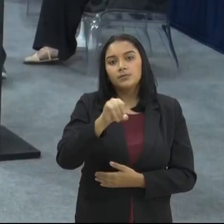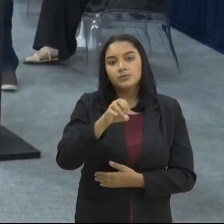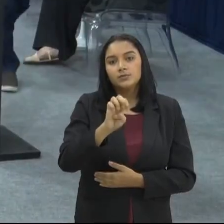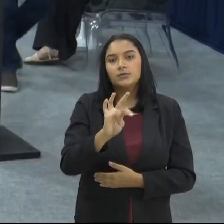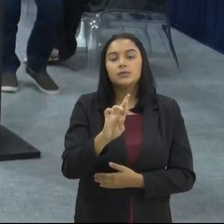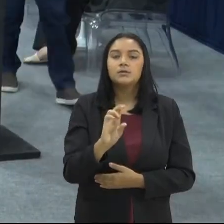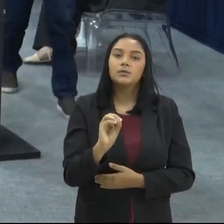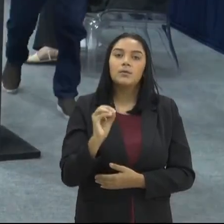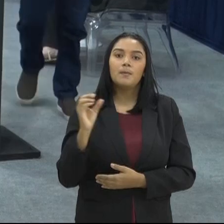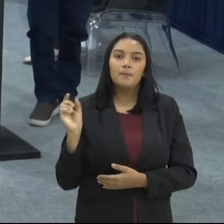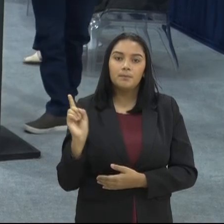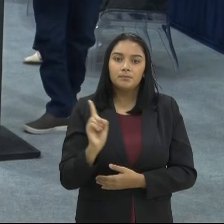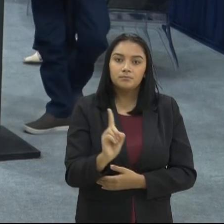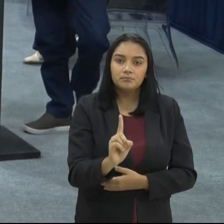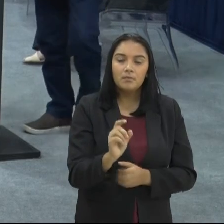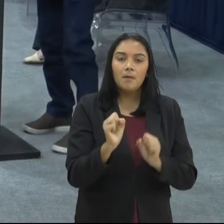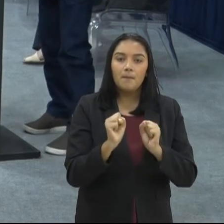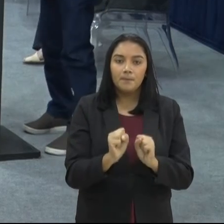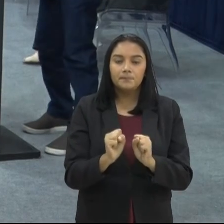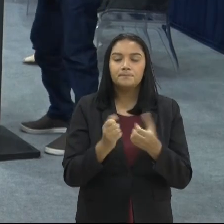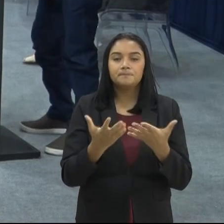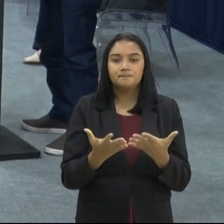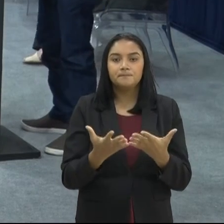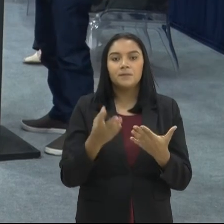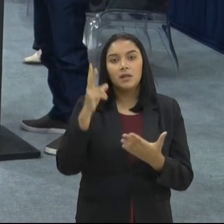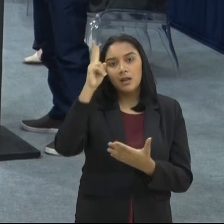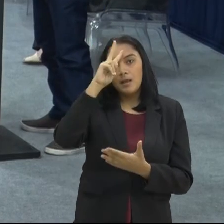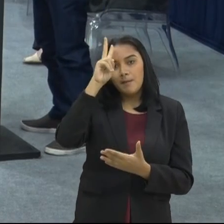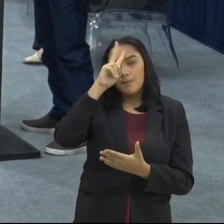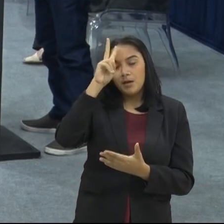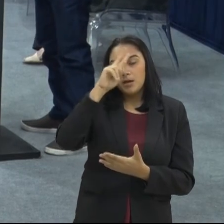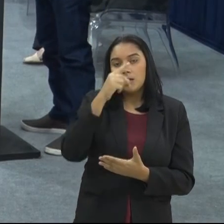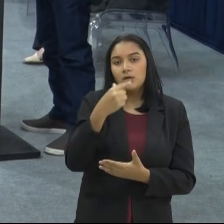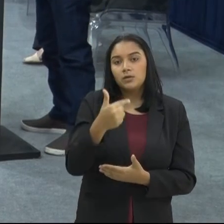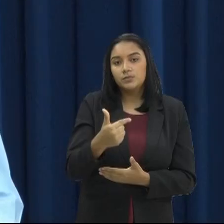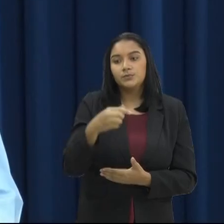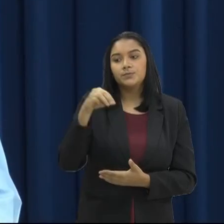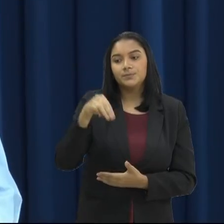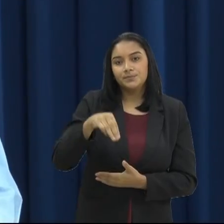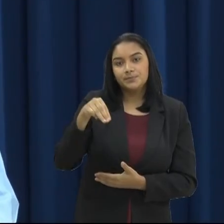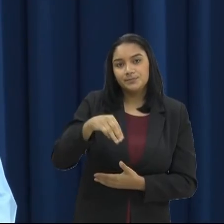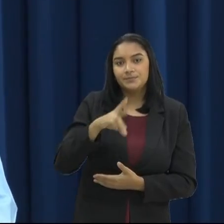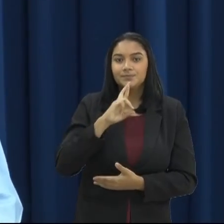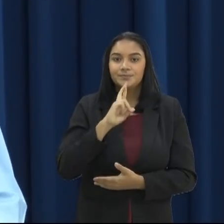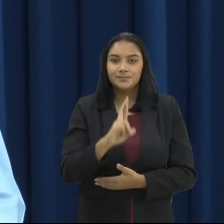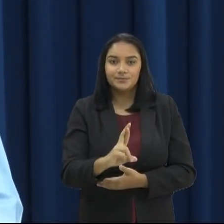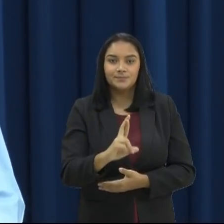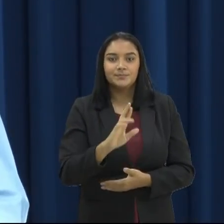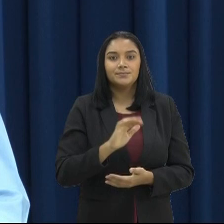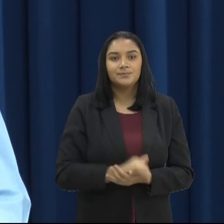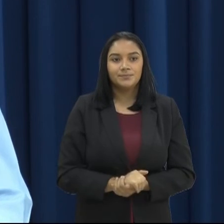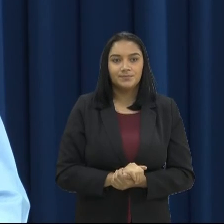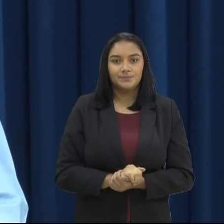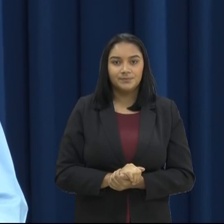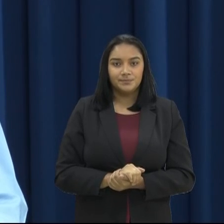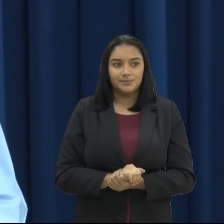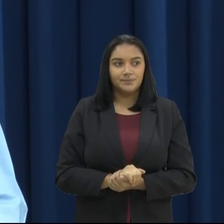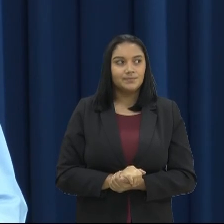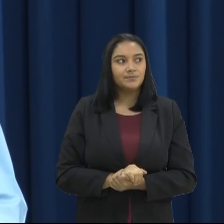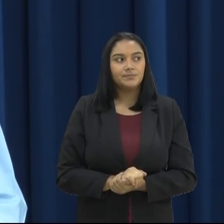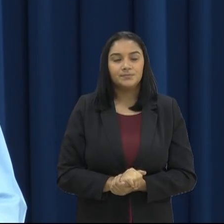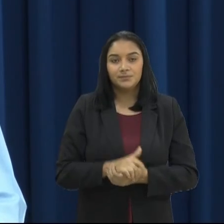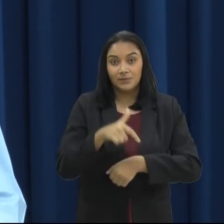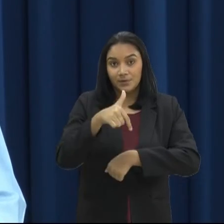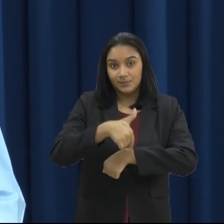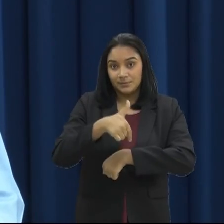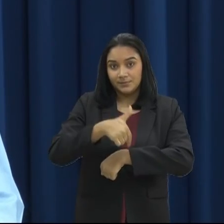direcionar ao nosso púlpito, lembrando que o senhor terá 2 minutos para responder esta possível eleitora do senhor. O nosso